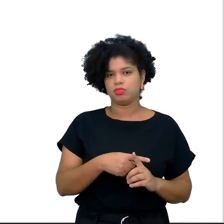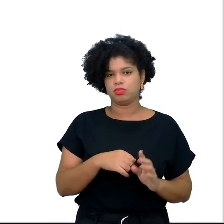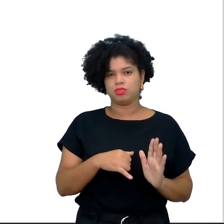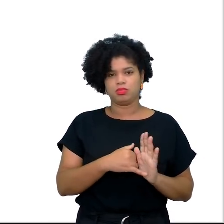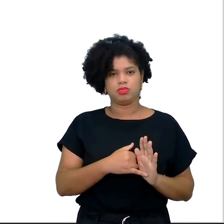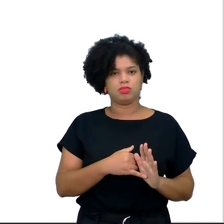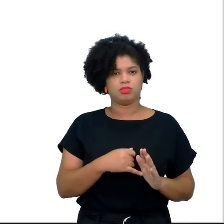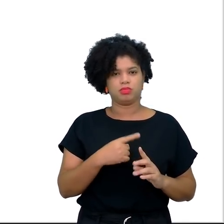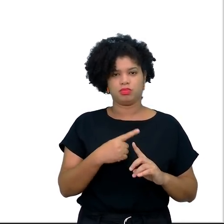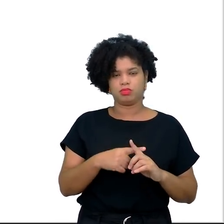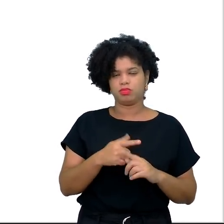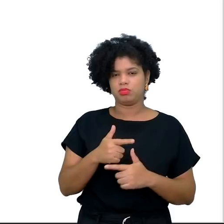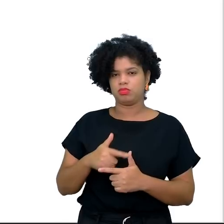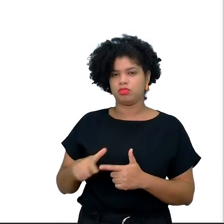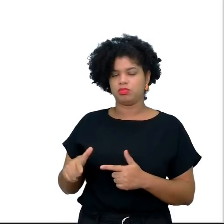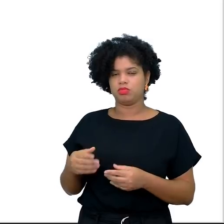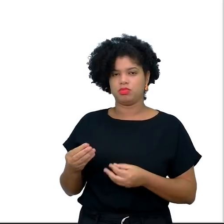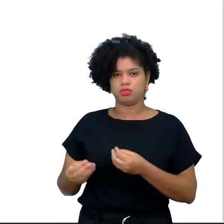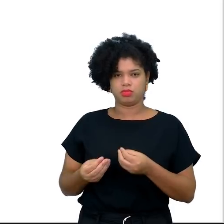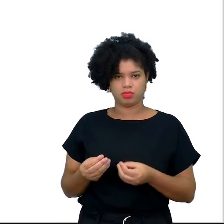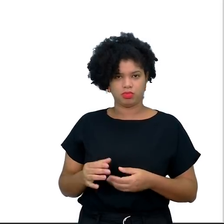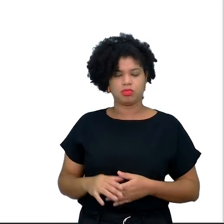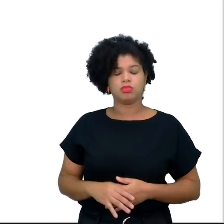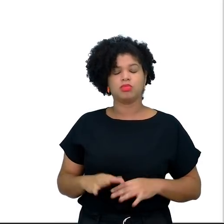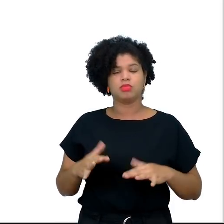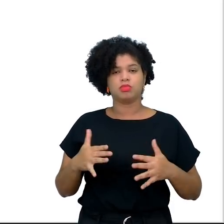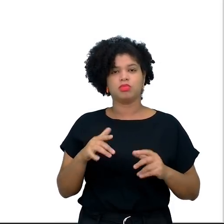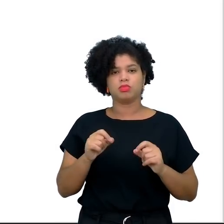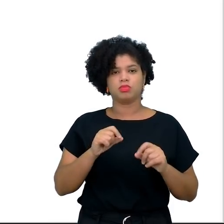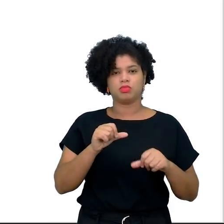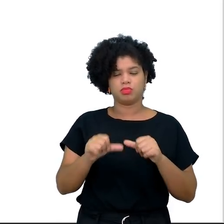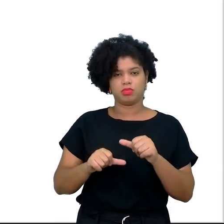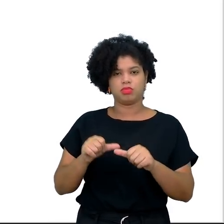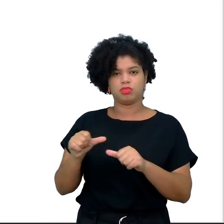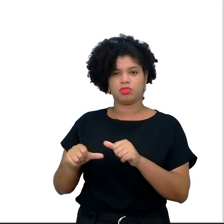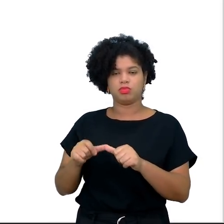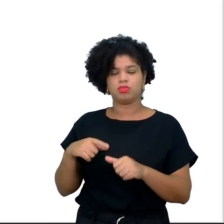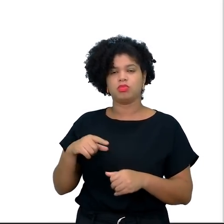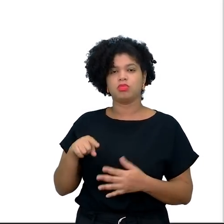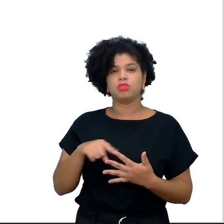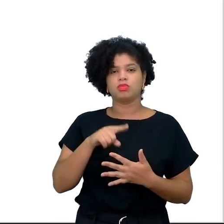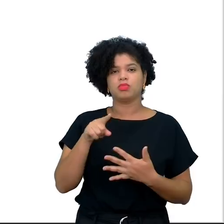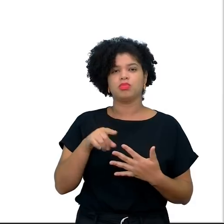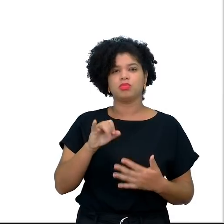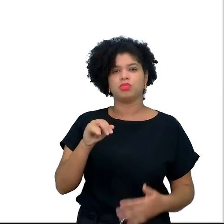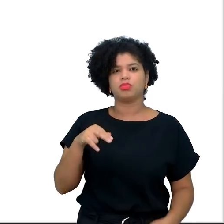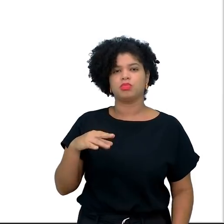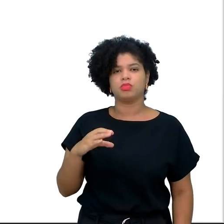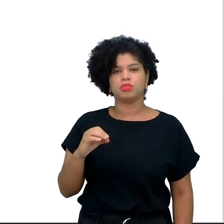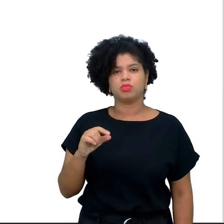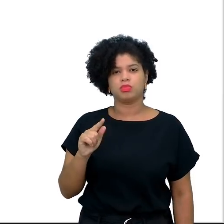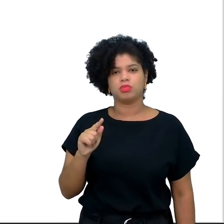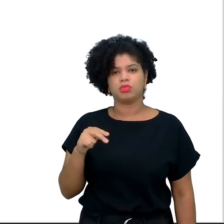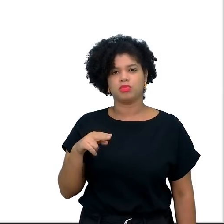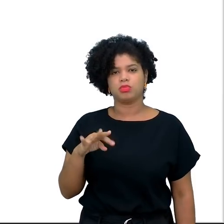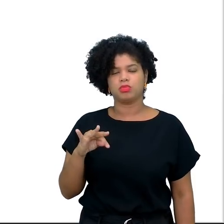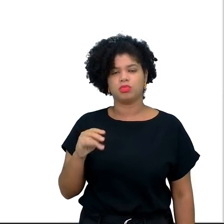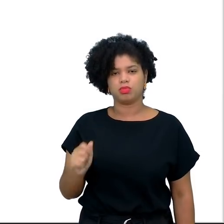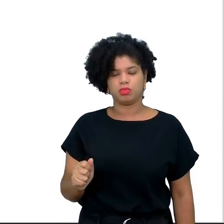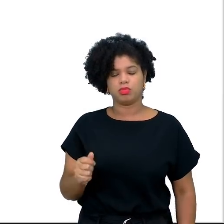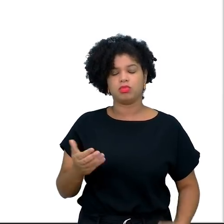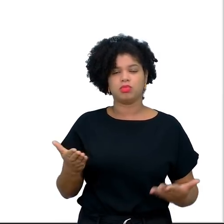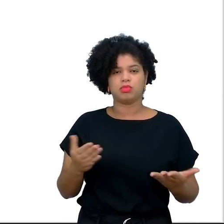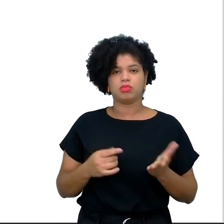aditivo, só que agora com foco na mudança do lugar da incógnita. E aí, para isso, nós iniciaremos,